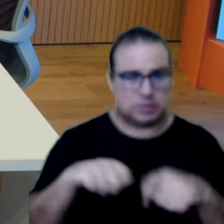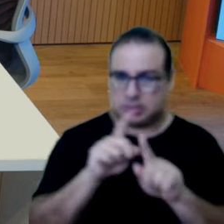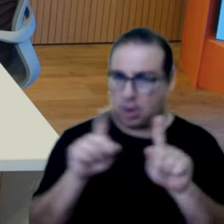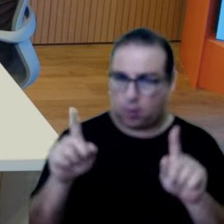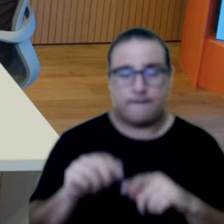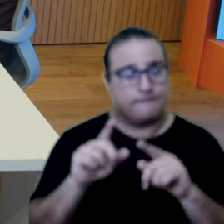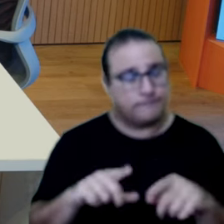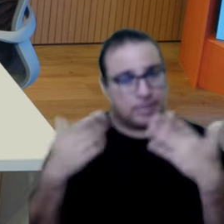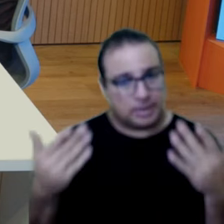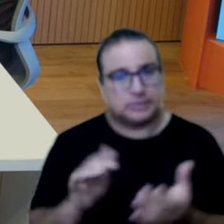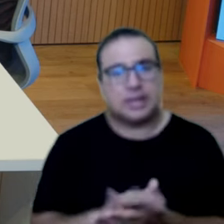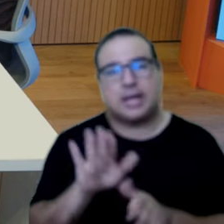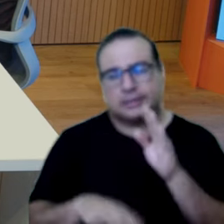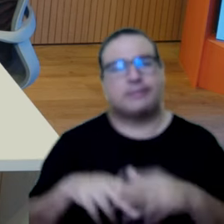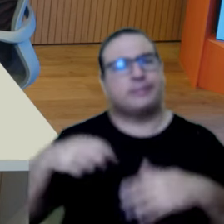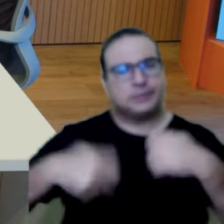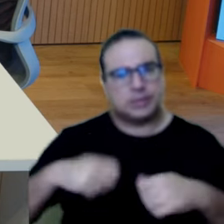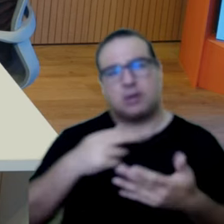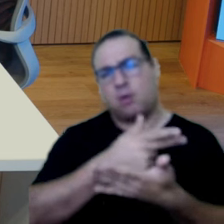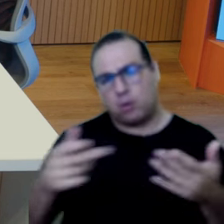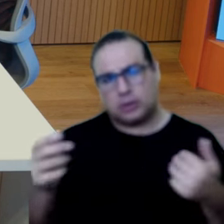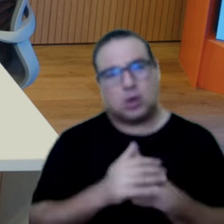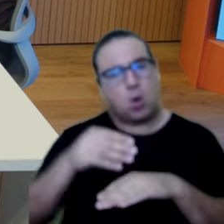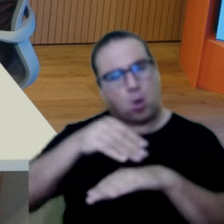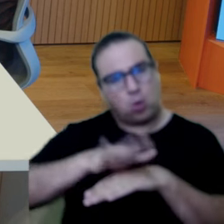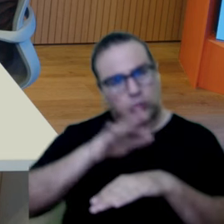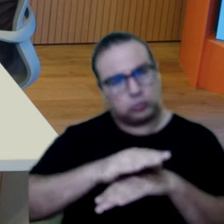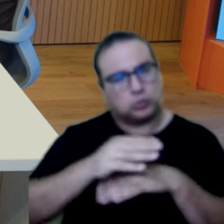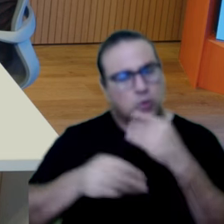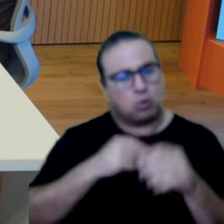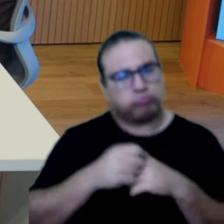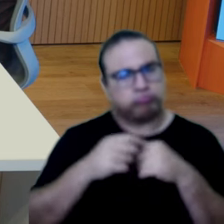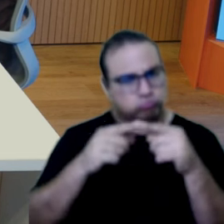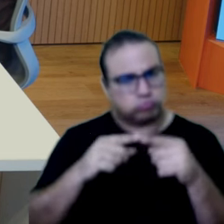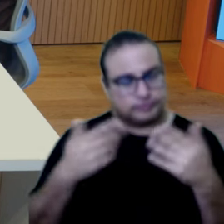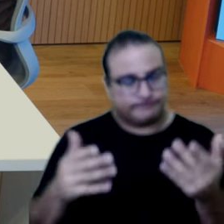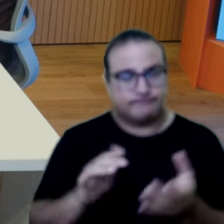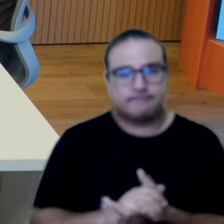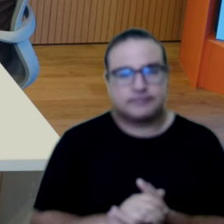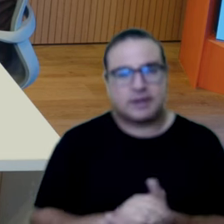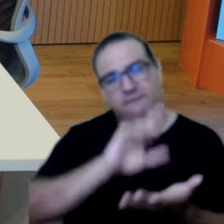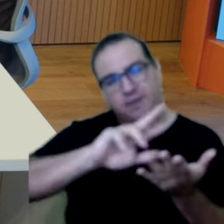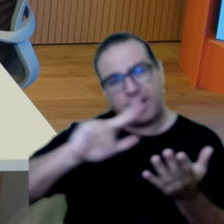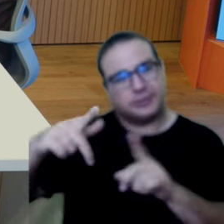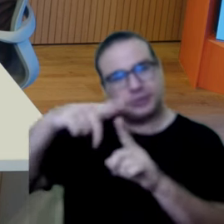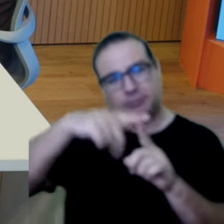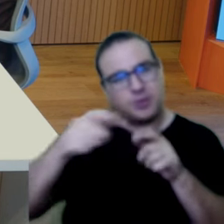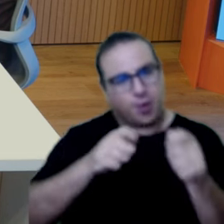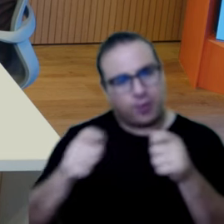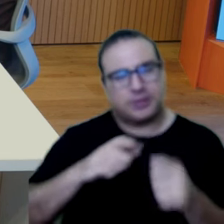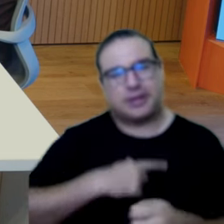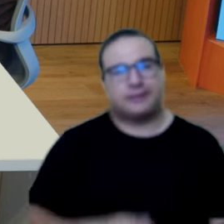precisaria mas eh às vezes ele precisa de alguma coisa Alguma orientação aí é né Tem vários tipos de